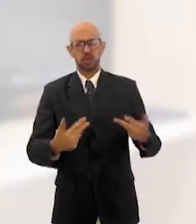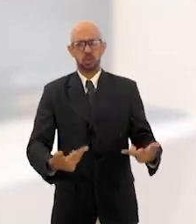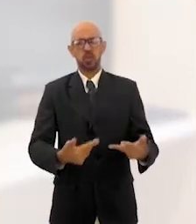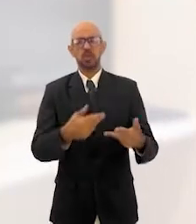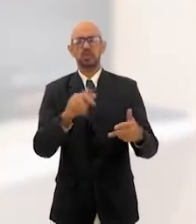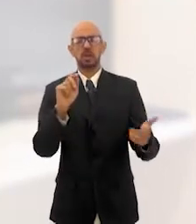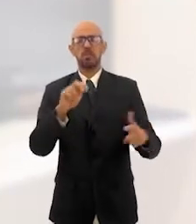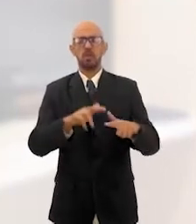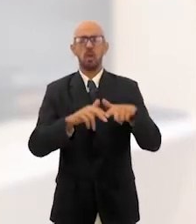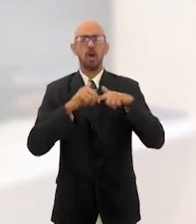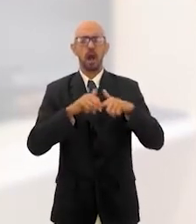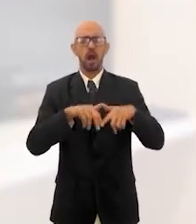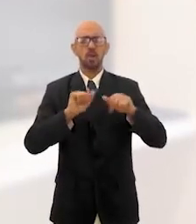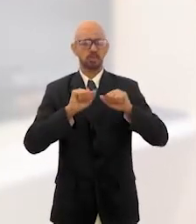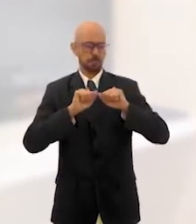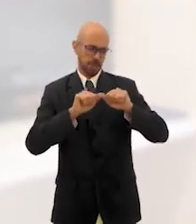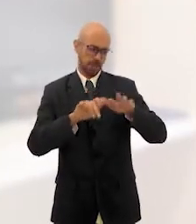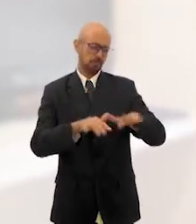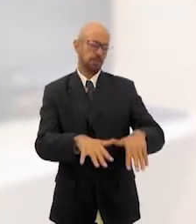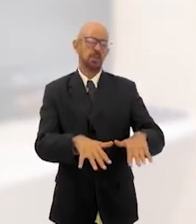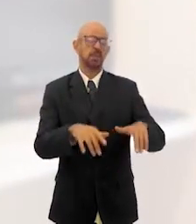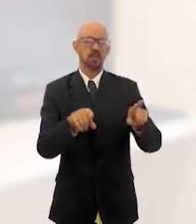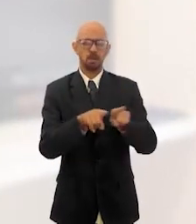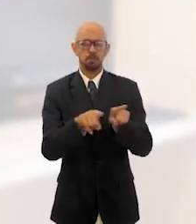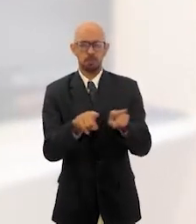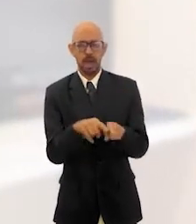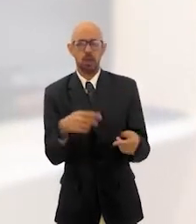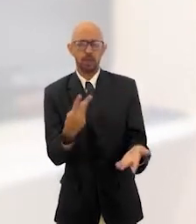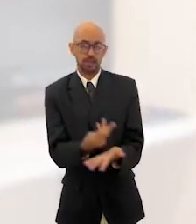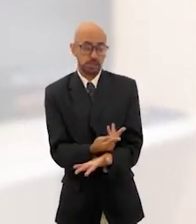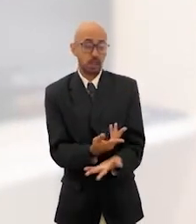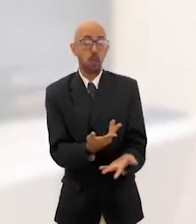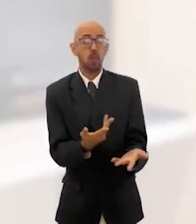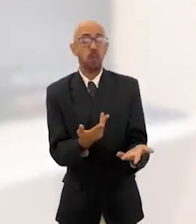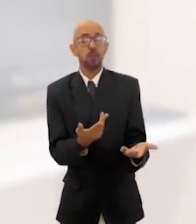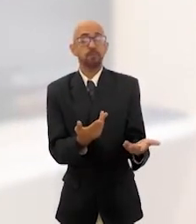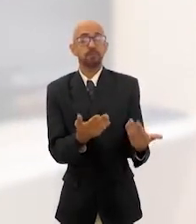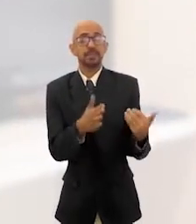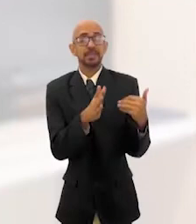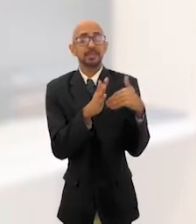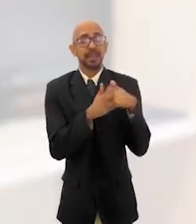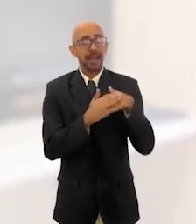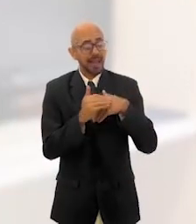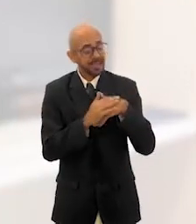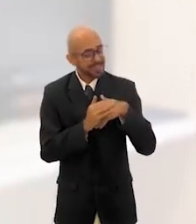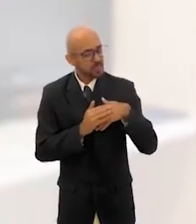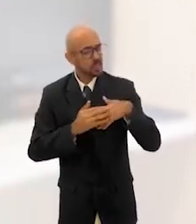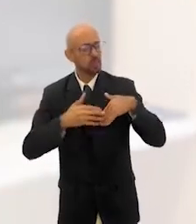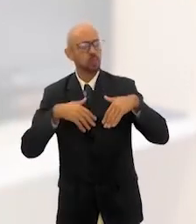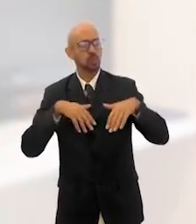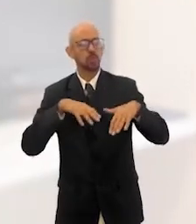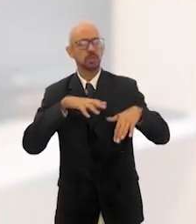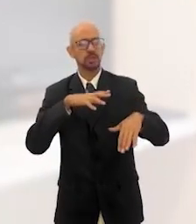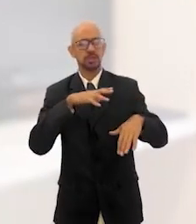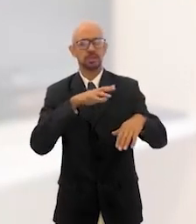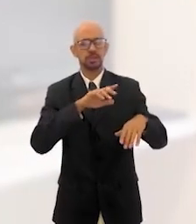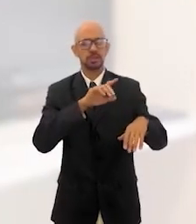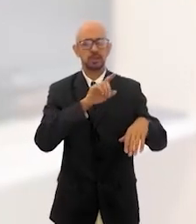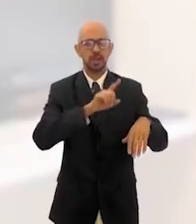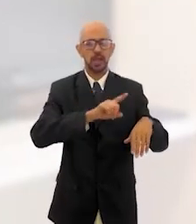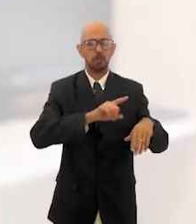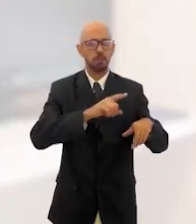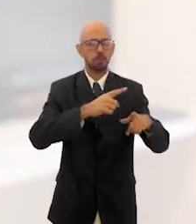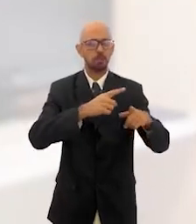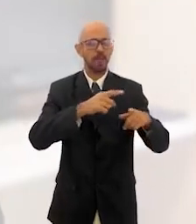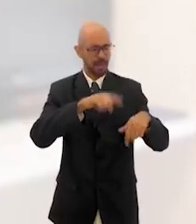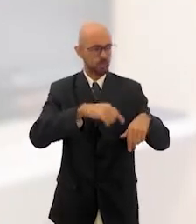deprimidas, muito também por conta da pandemia, e ter esse carinho, se dar esse carinho, porque a depressão é um